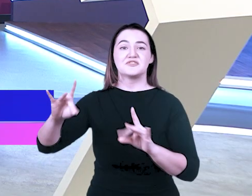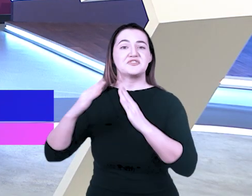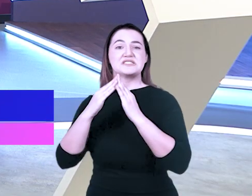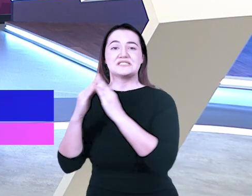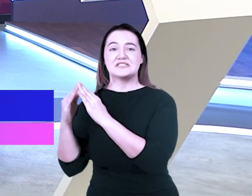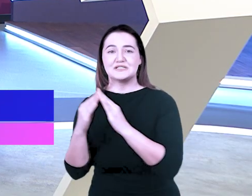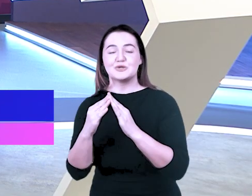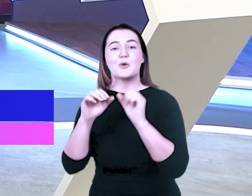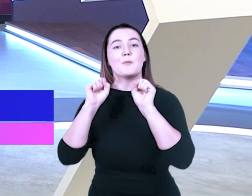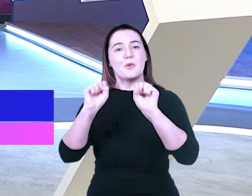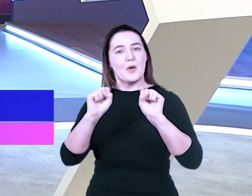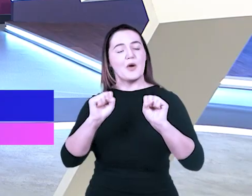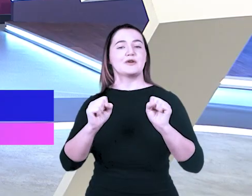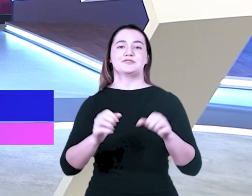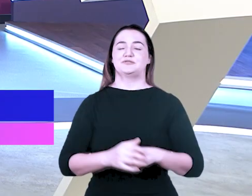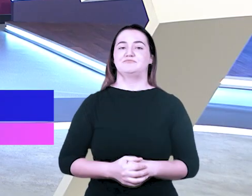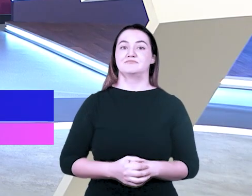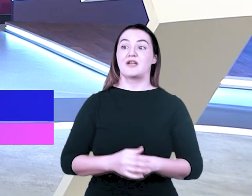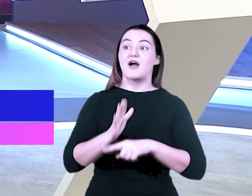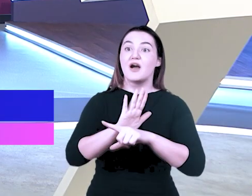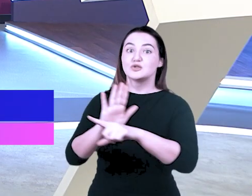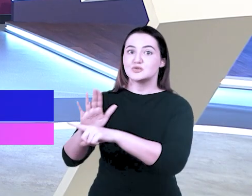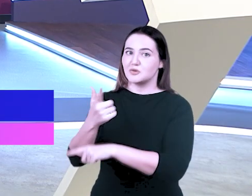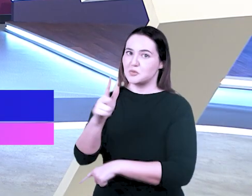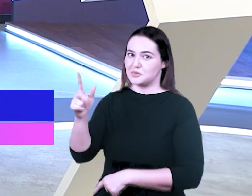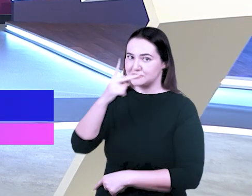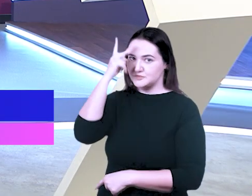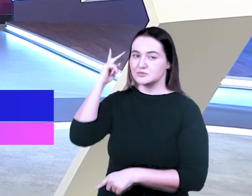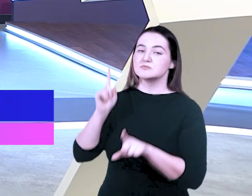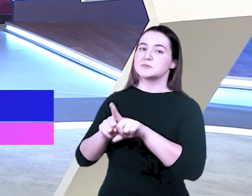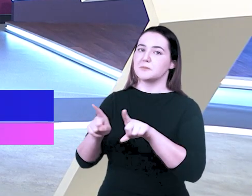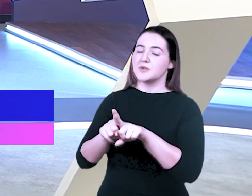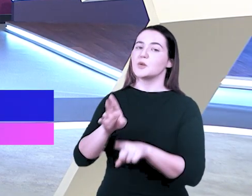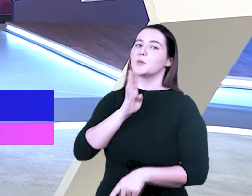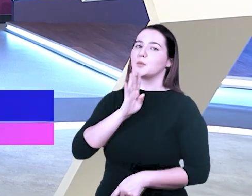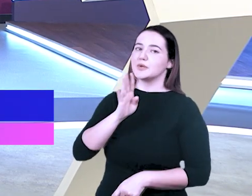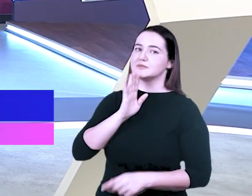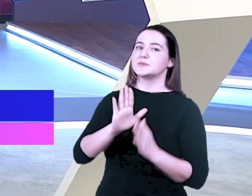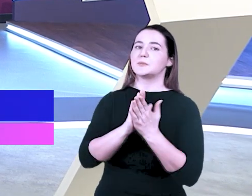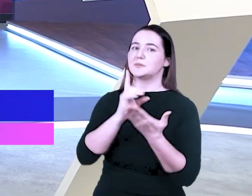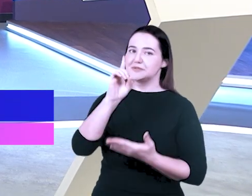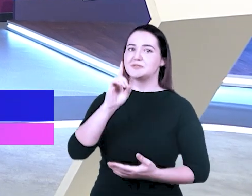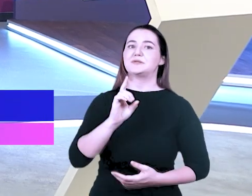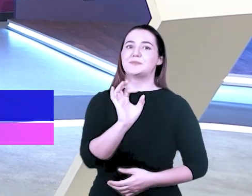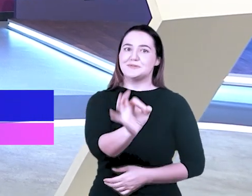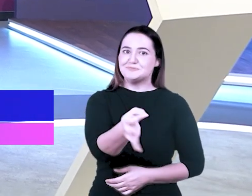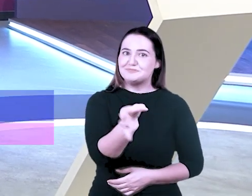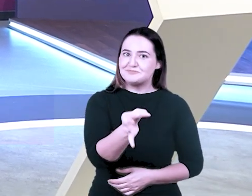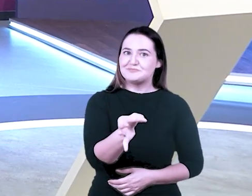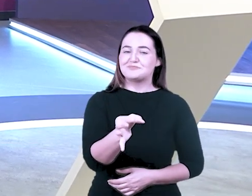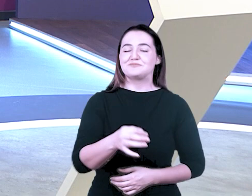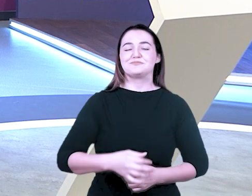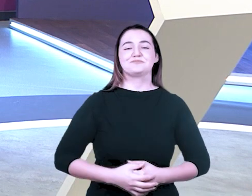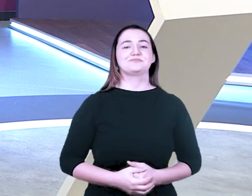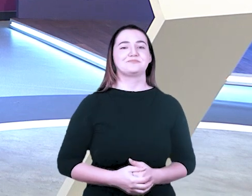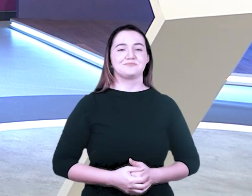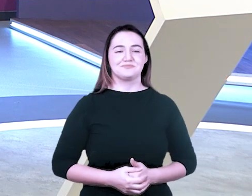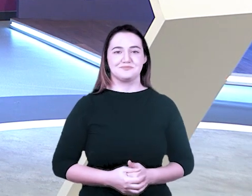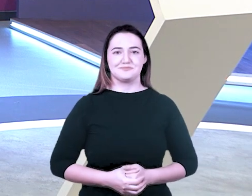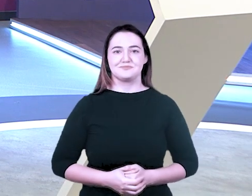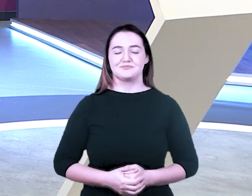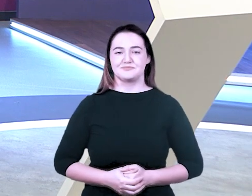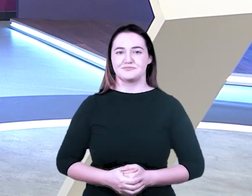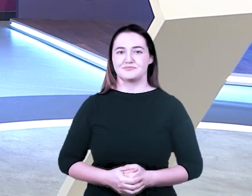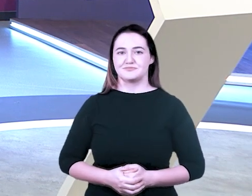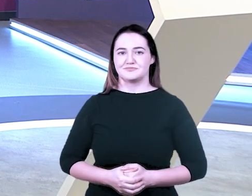Futuro uma ferramenta de missão, para ajudar mais pessoas a entender e compreender as grandes verdades que